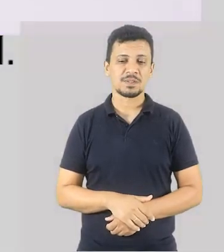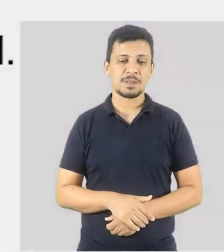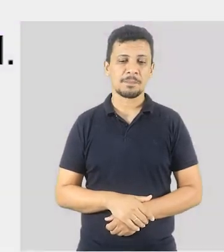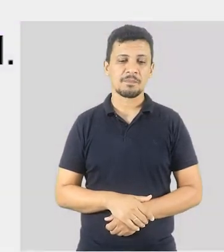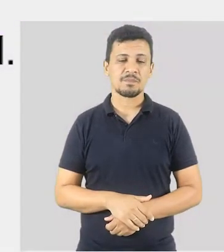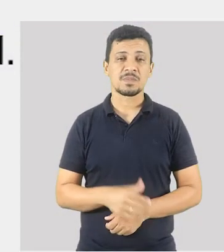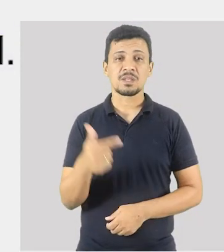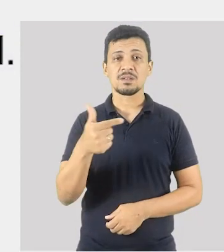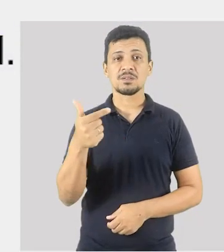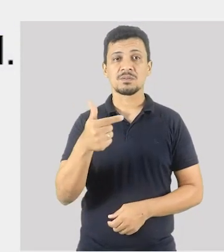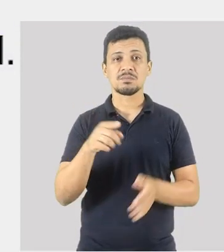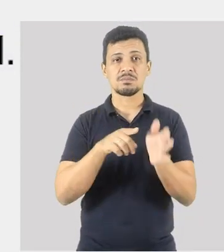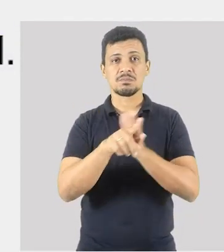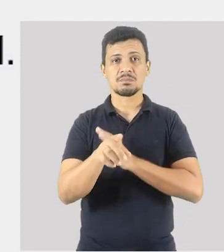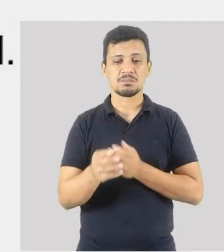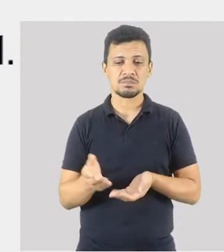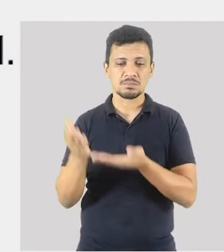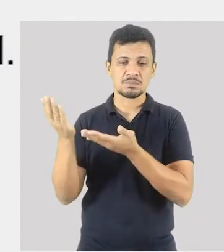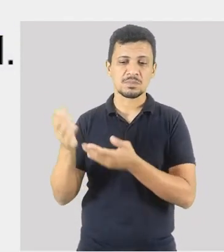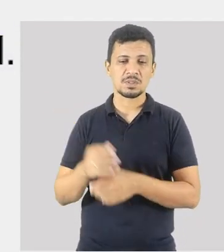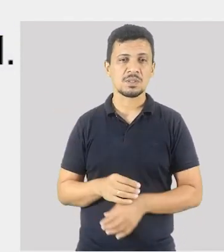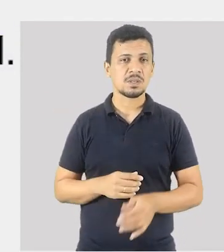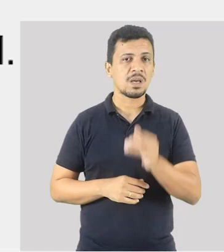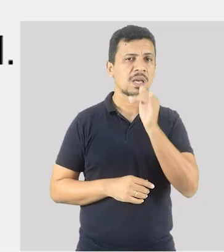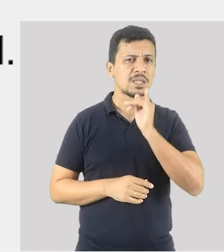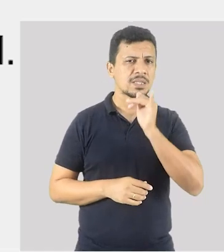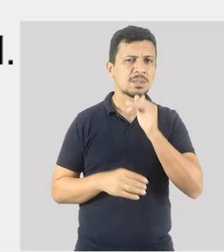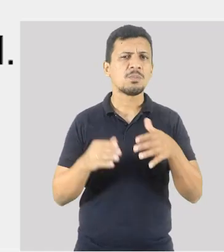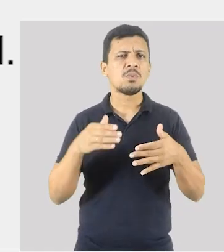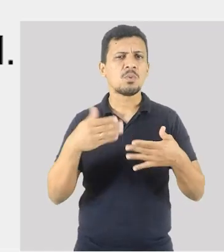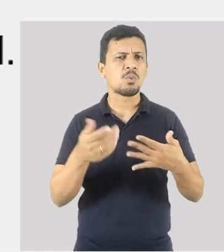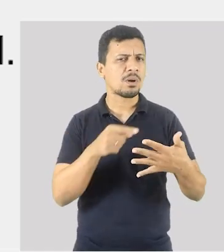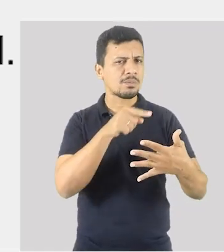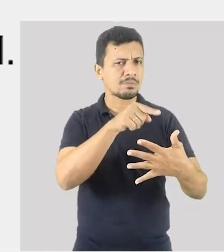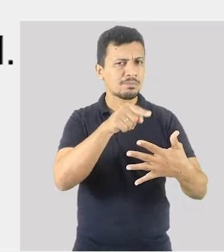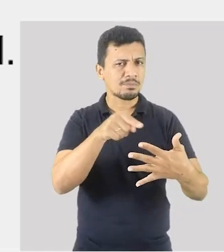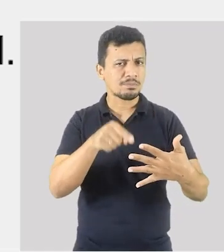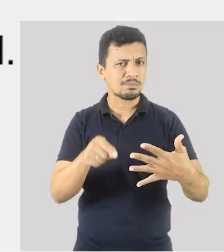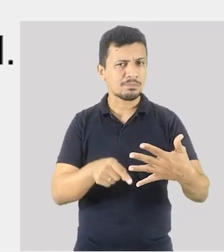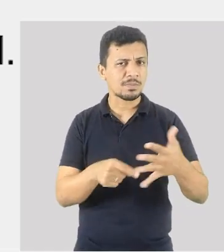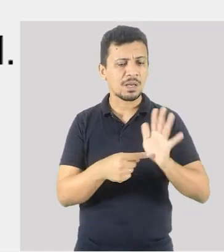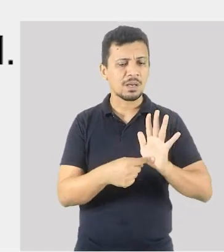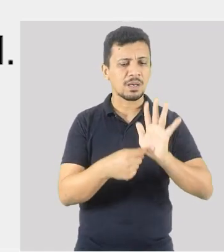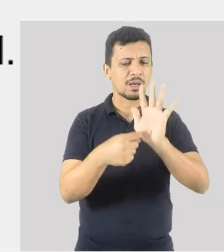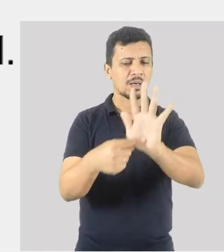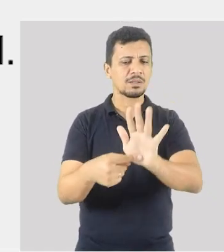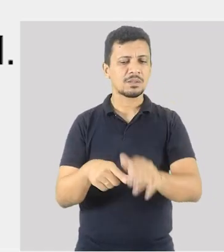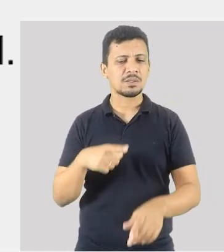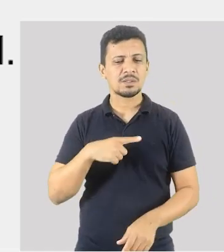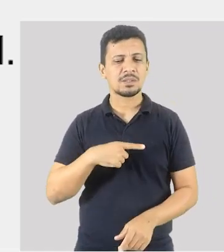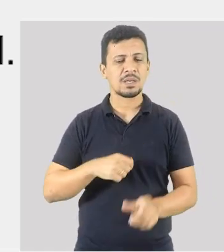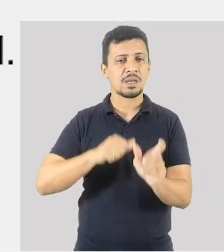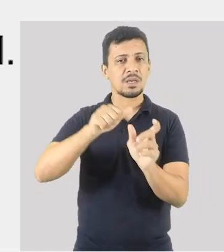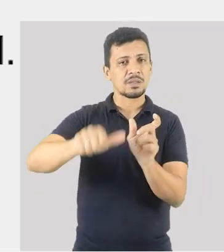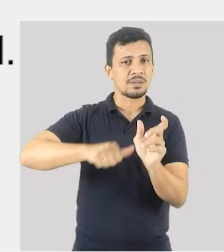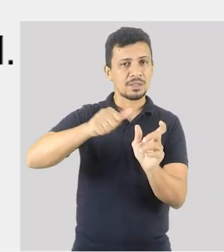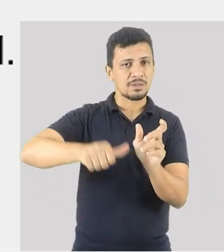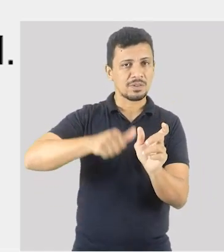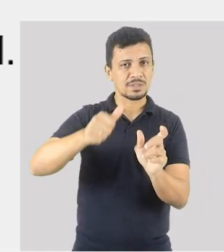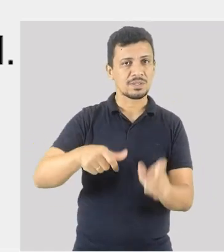Na questão 2, ele coloca assim, em qual dos exemplos abaixo está presente um caso de derivação